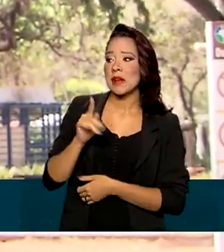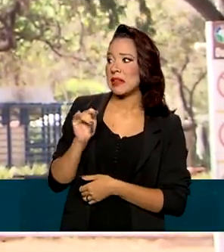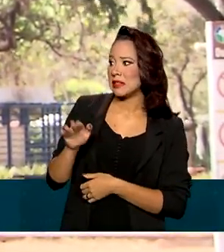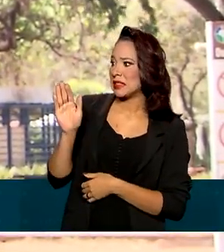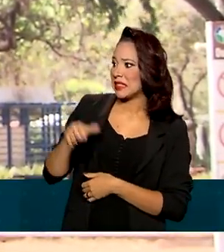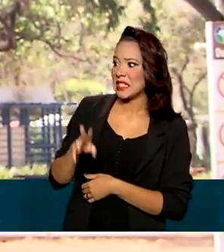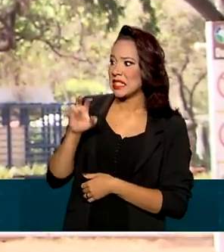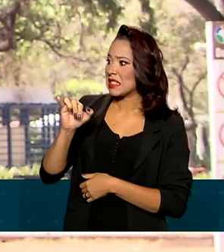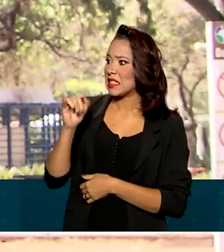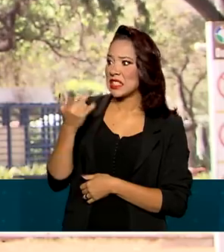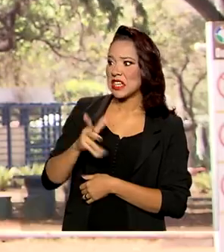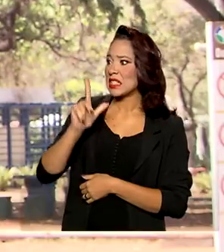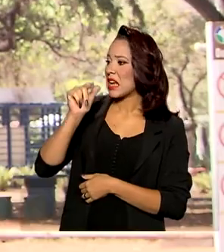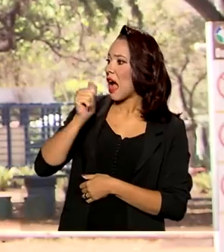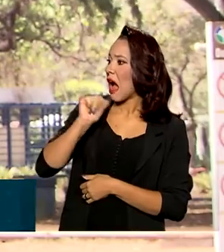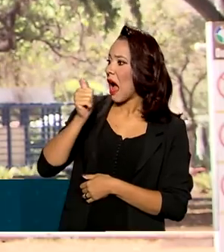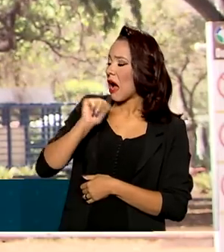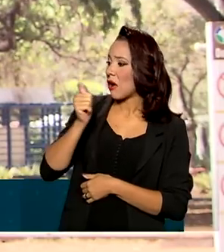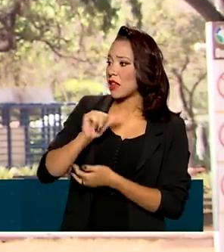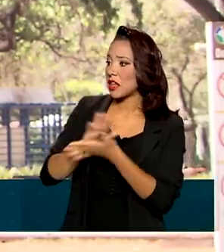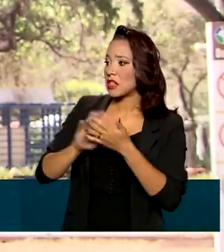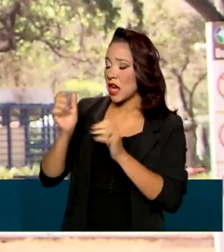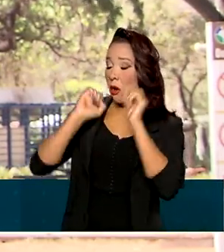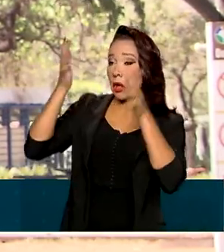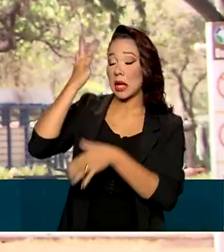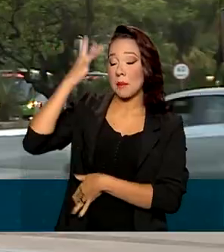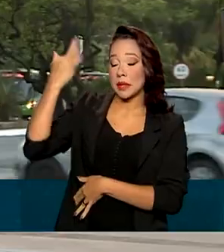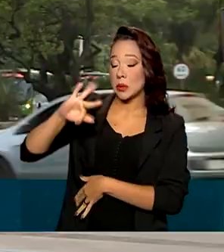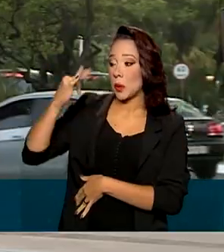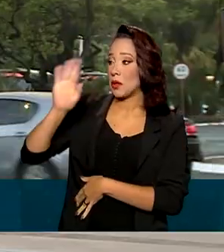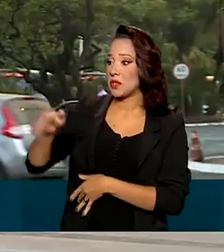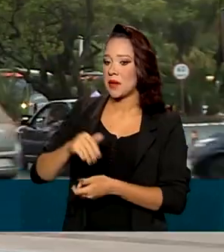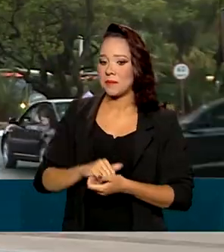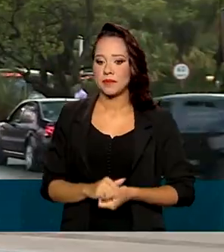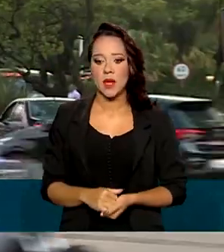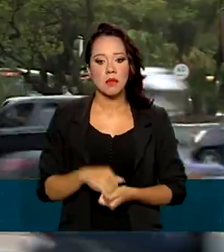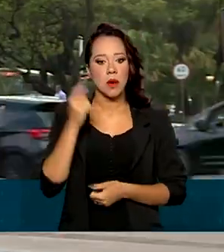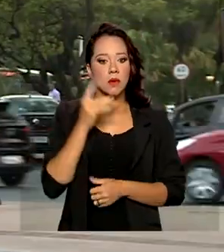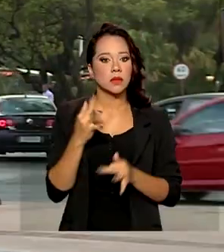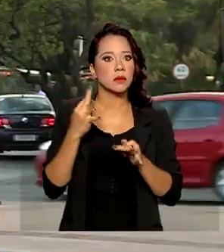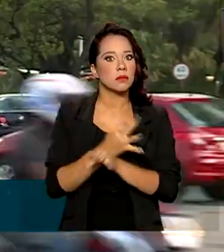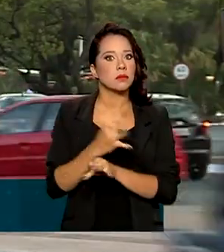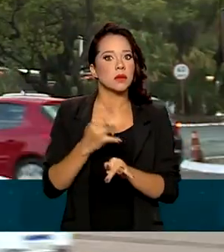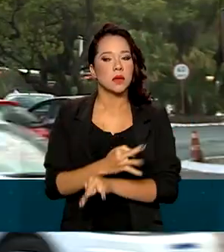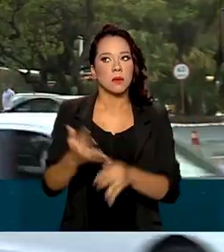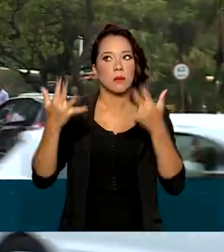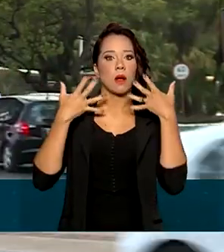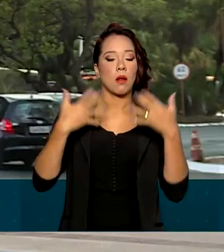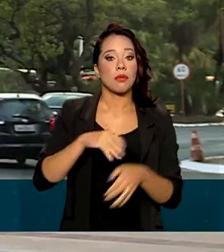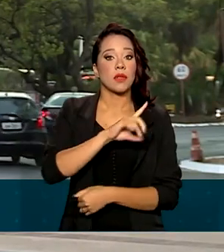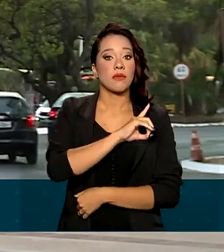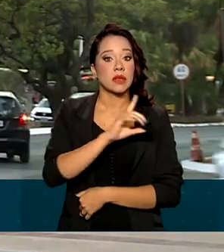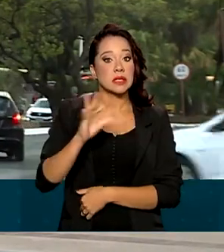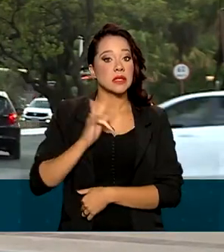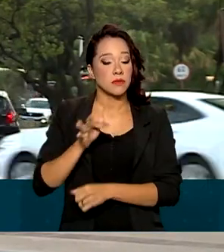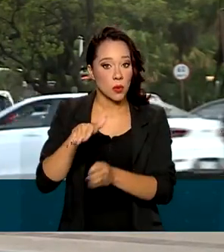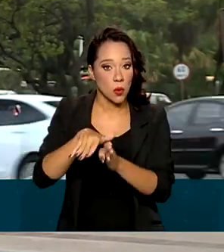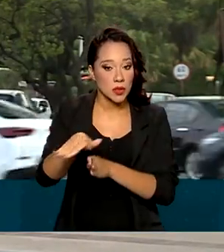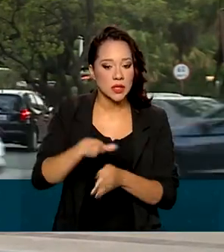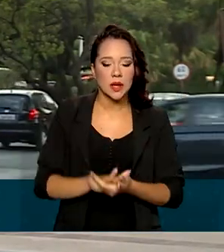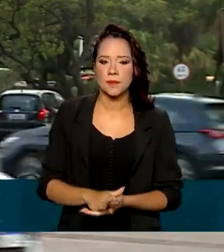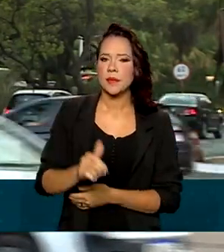falei com ele cara sentir deixar de tomar água aí o cara já acorda com dor de cabeça já é para aguentar a onda de calor a Defesa Civil recomenda